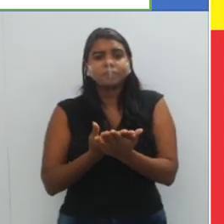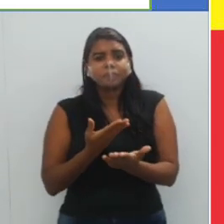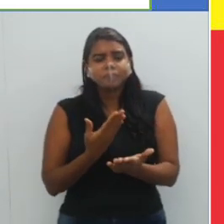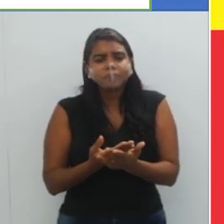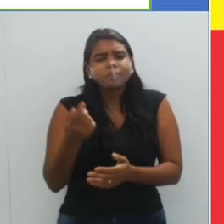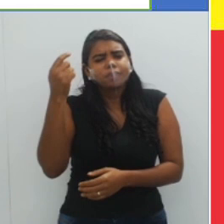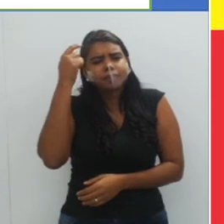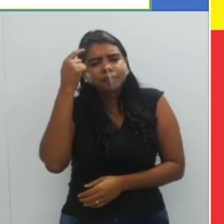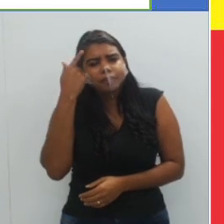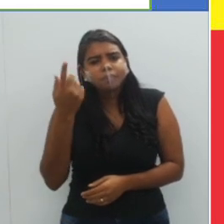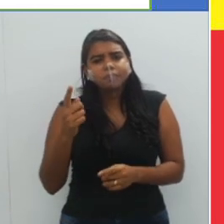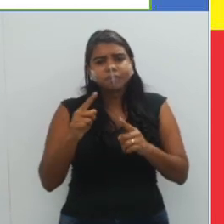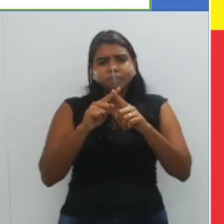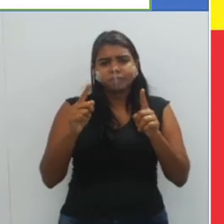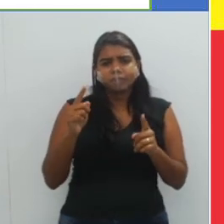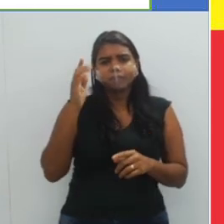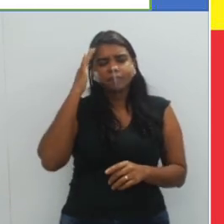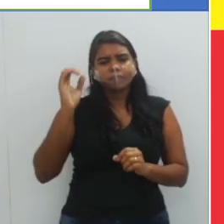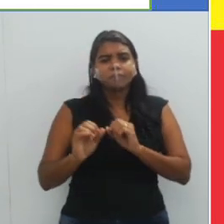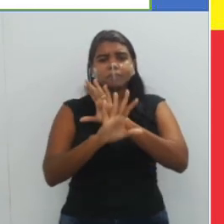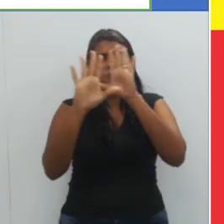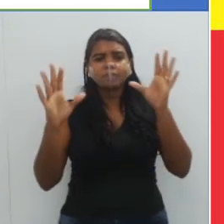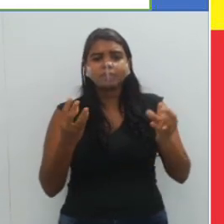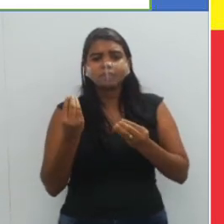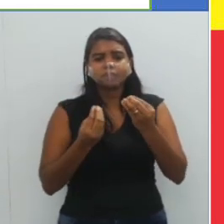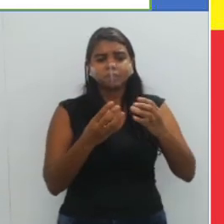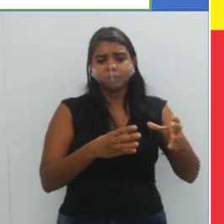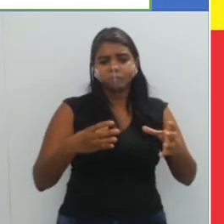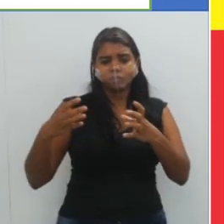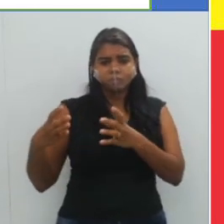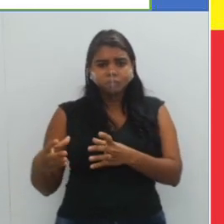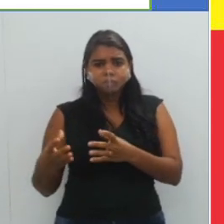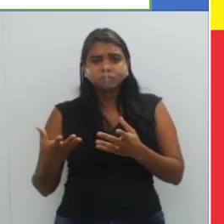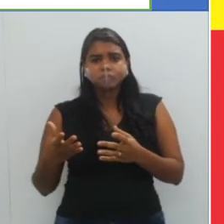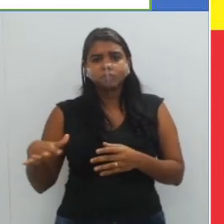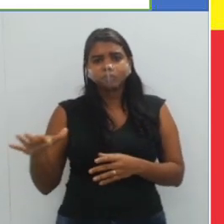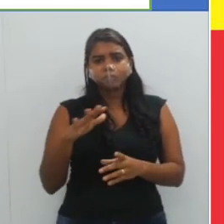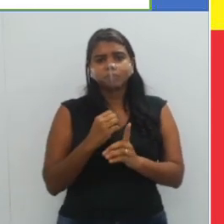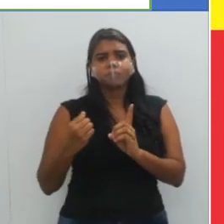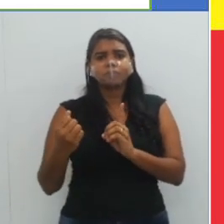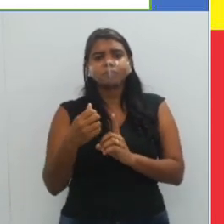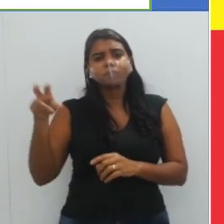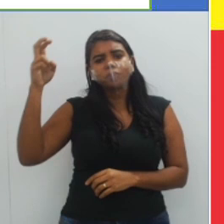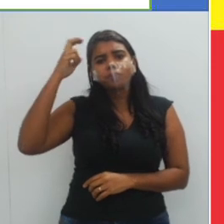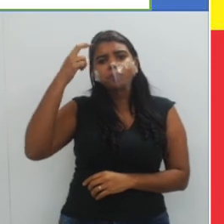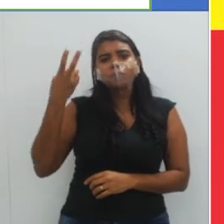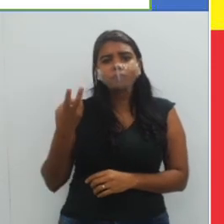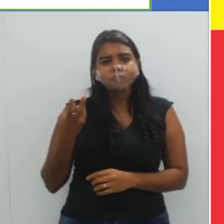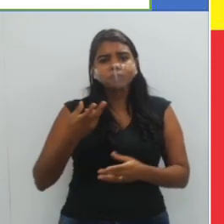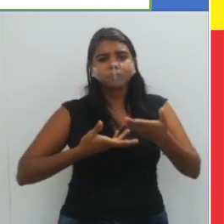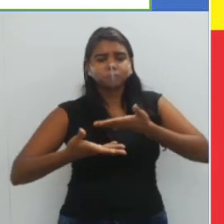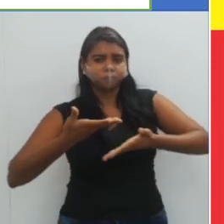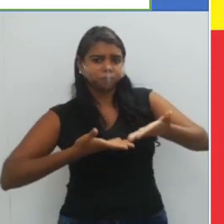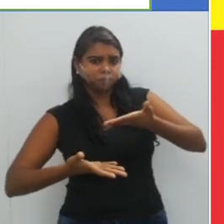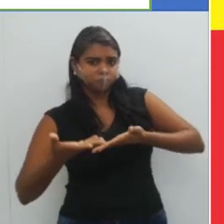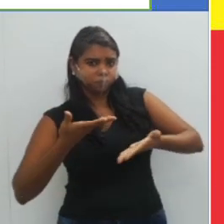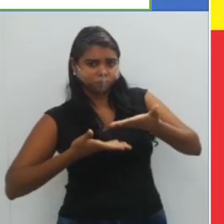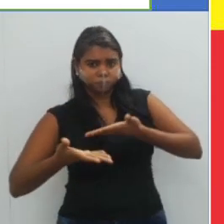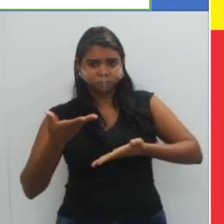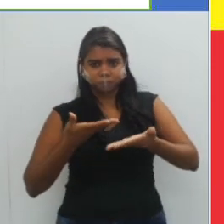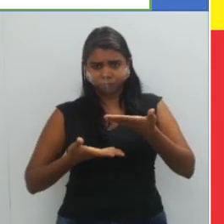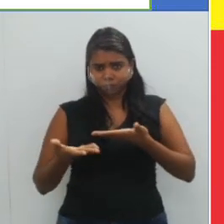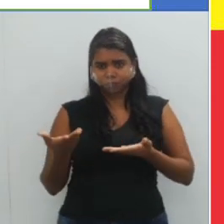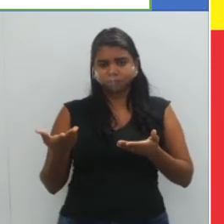possam refletir e entender como os grupos sociais se constituem culturalmente e como se relacionam